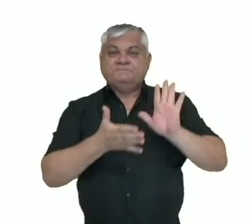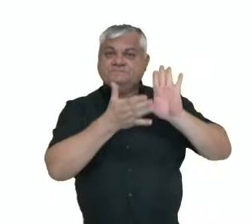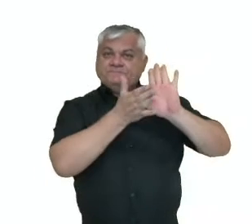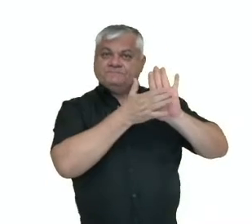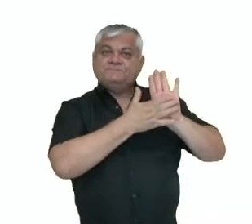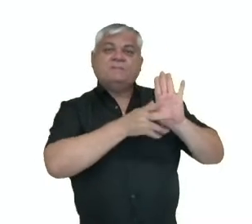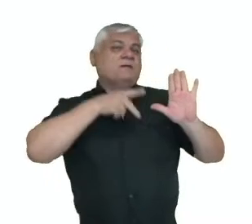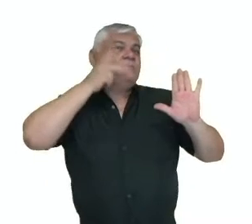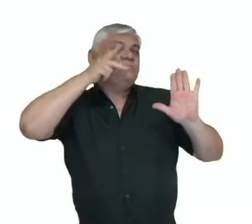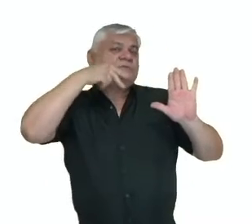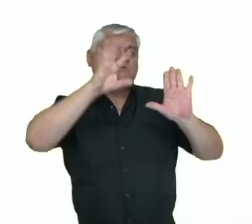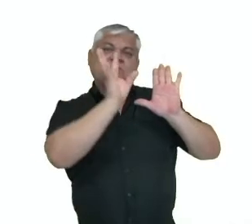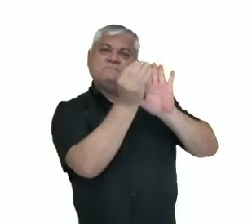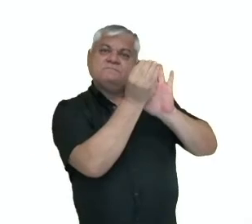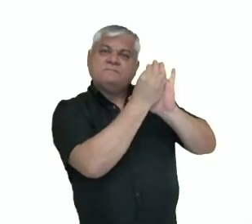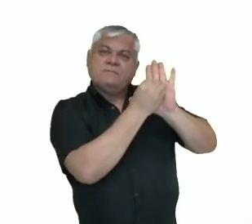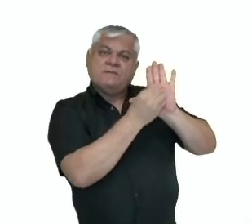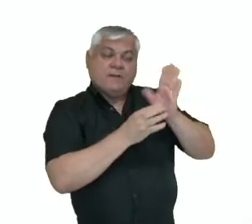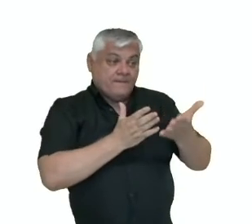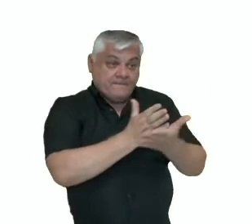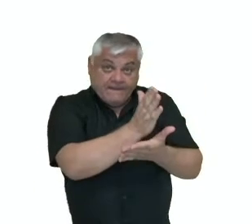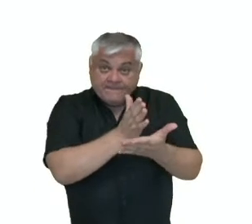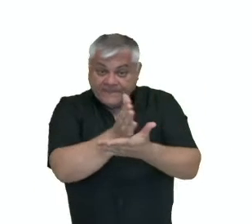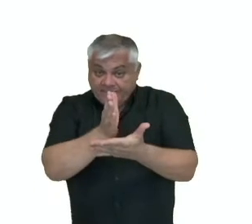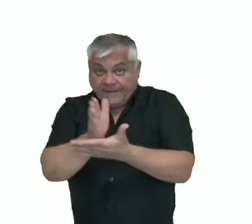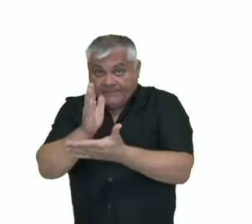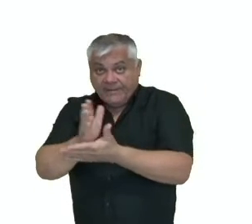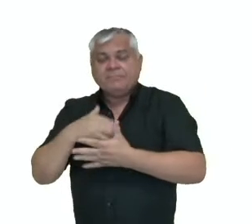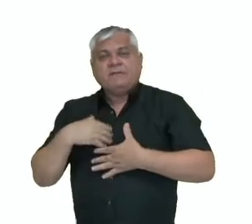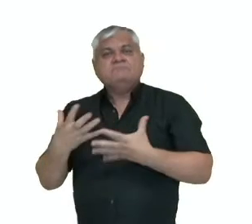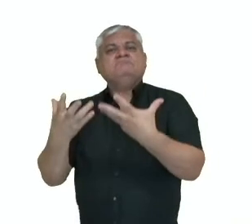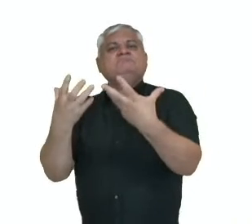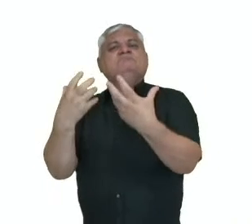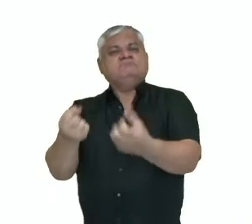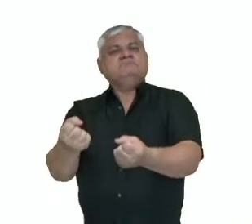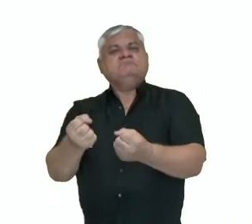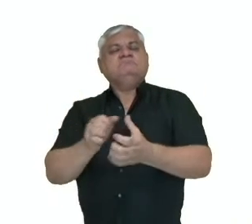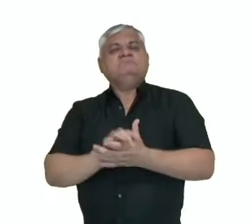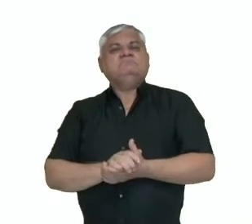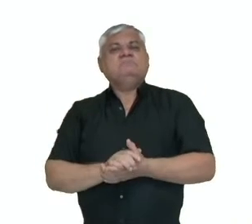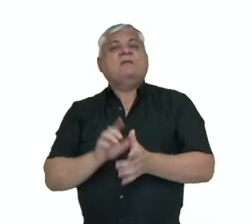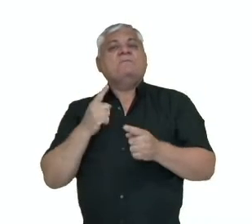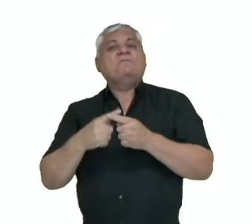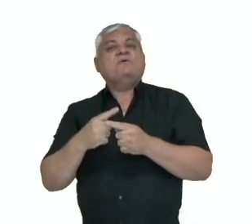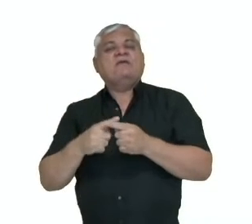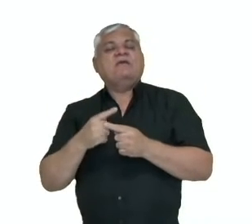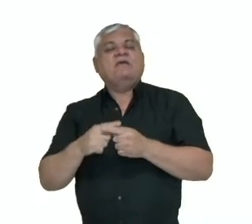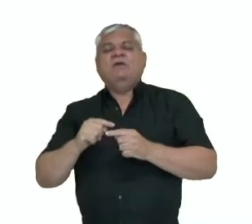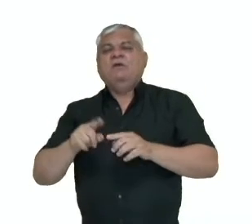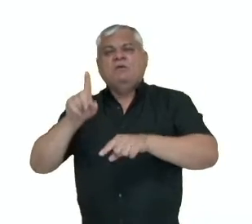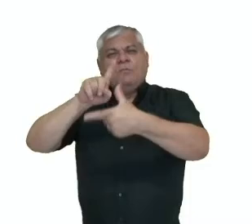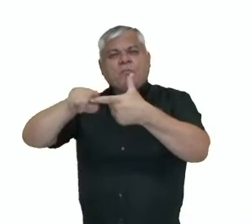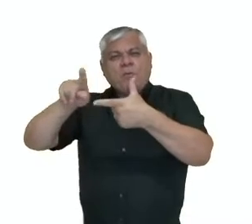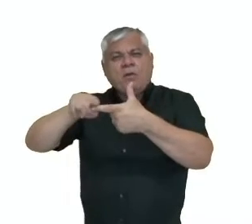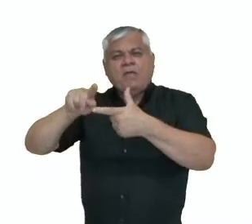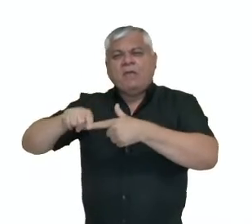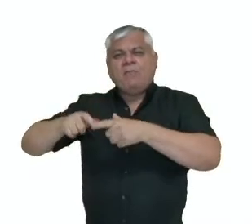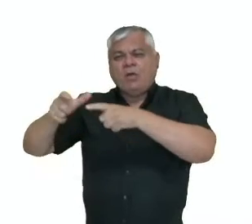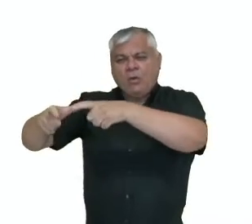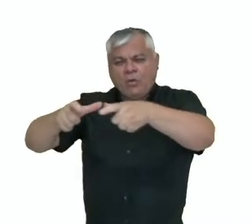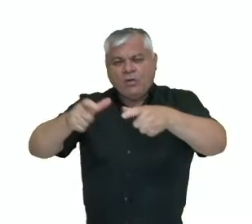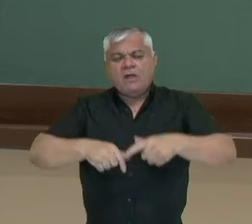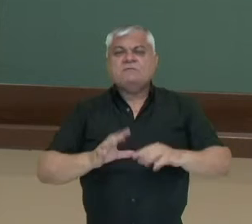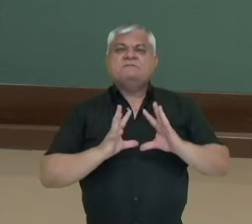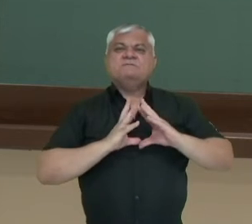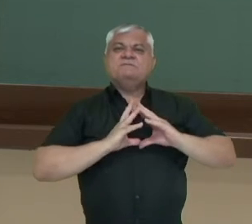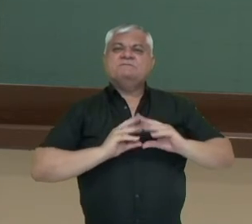pelos cooperados levam em consideração a realidade do entorno, de forma que os seus problemas locais sejam